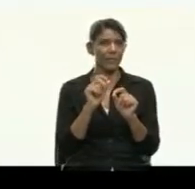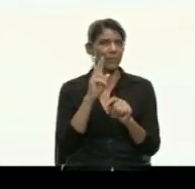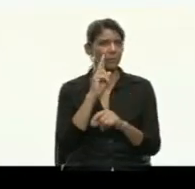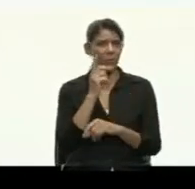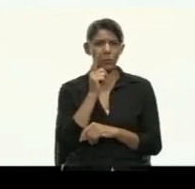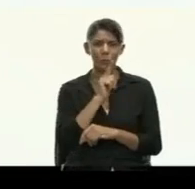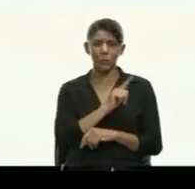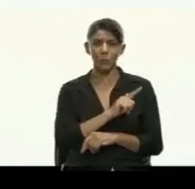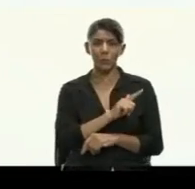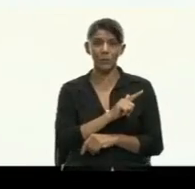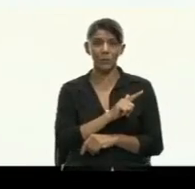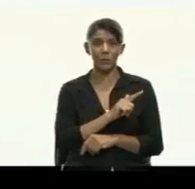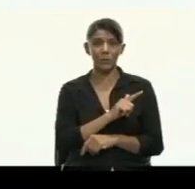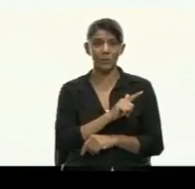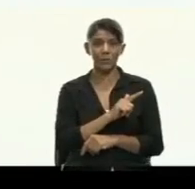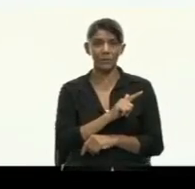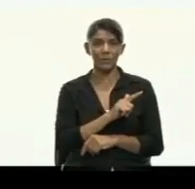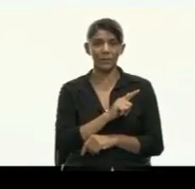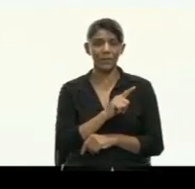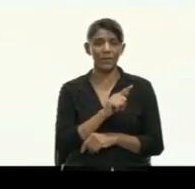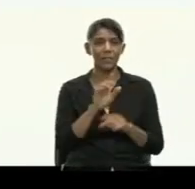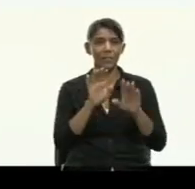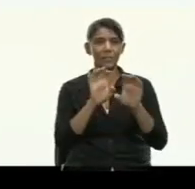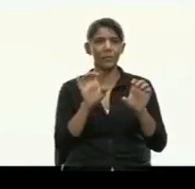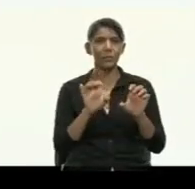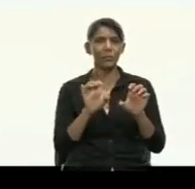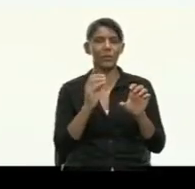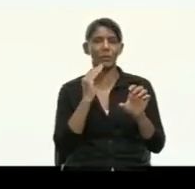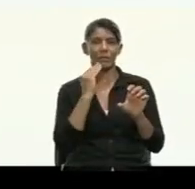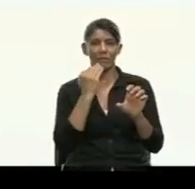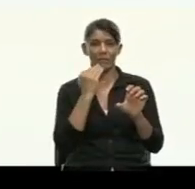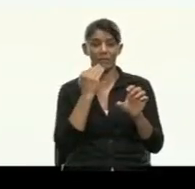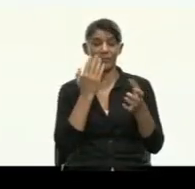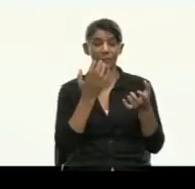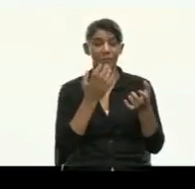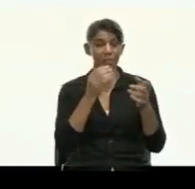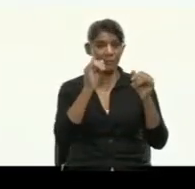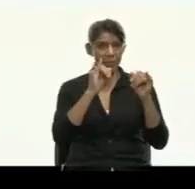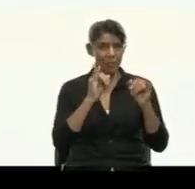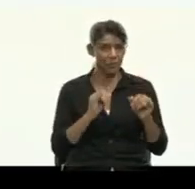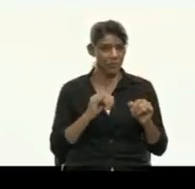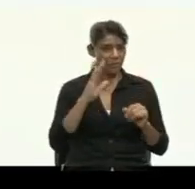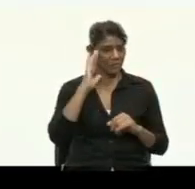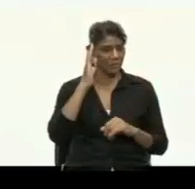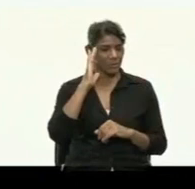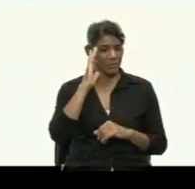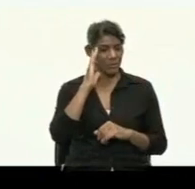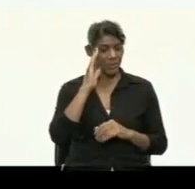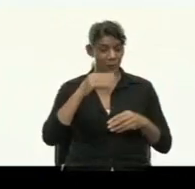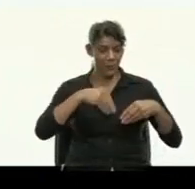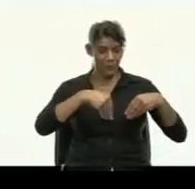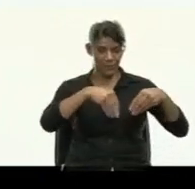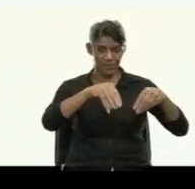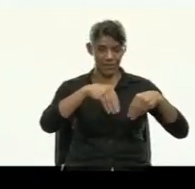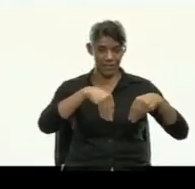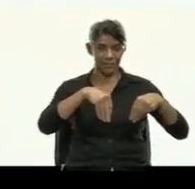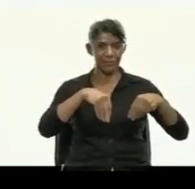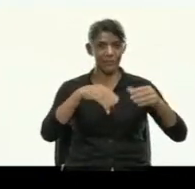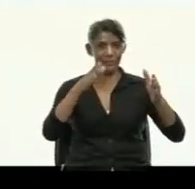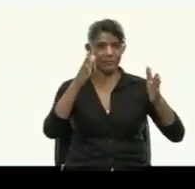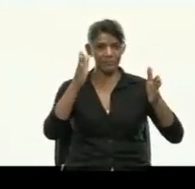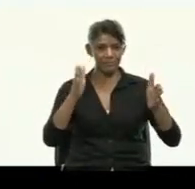vai considerar essa estrutura torta. Eu quero que você imagine um terreno, tá? Pegue uma face